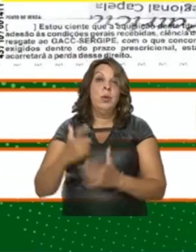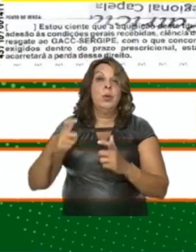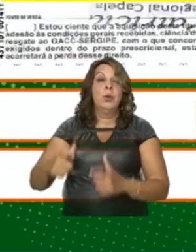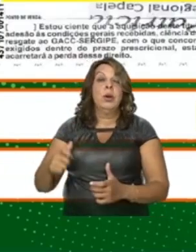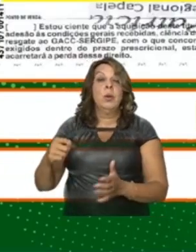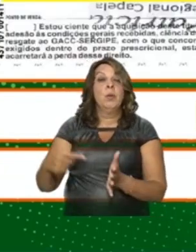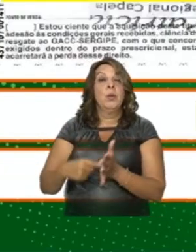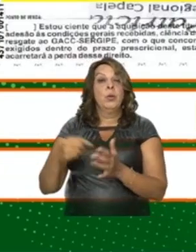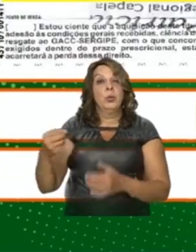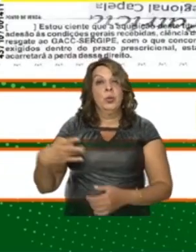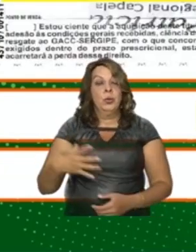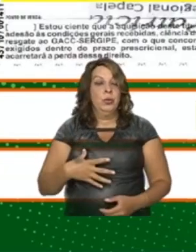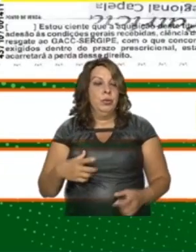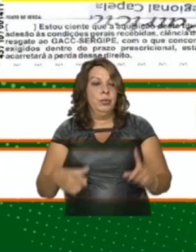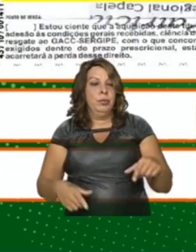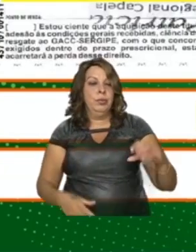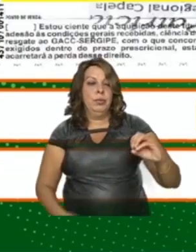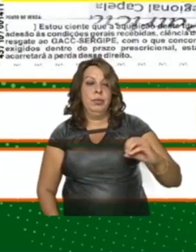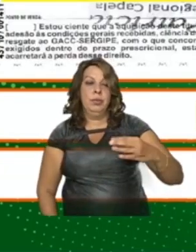Novo. Aqui eu anuncio